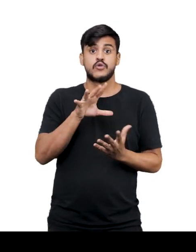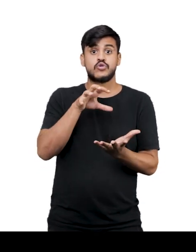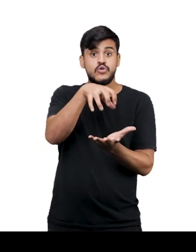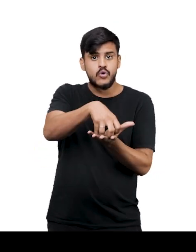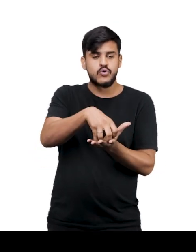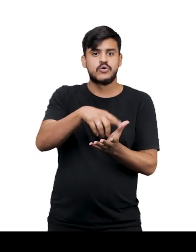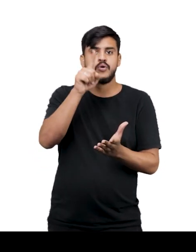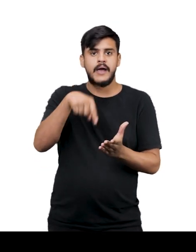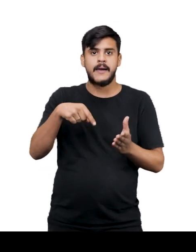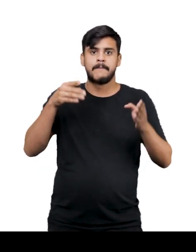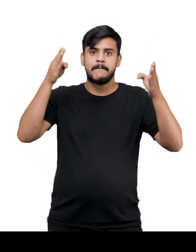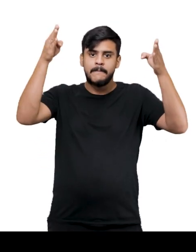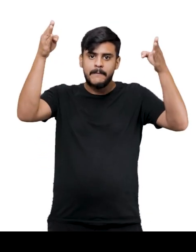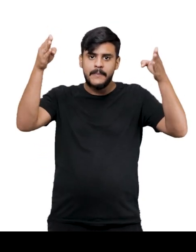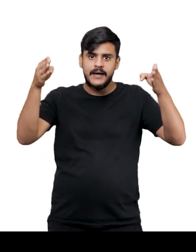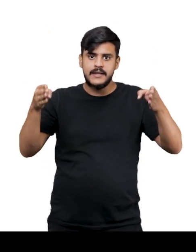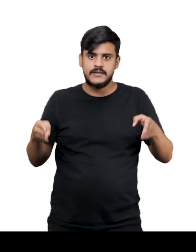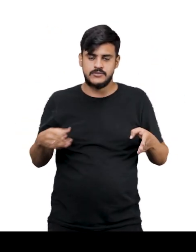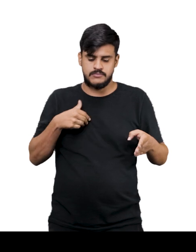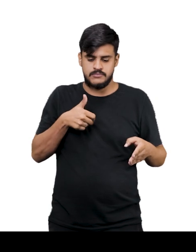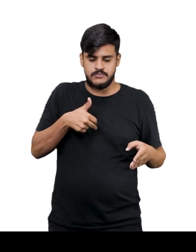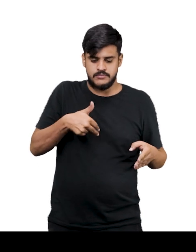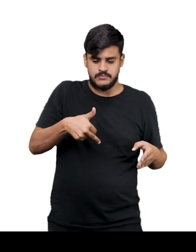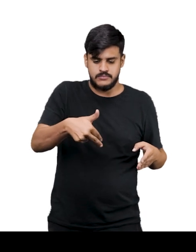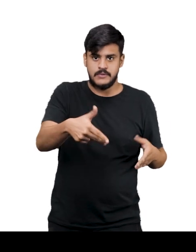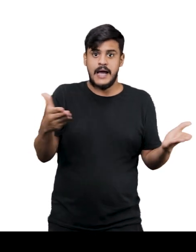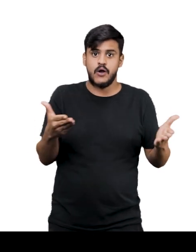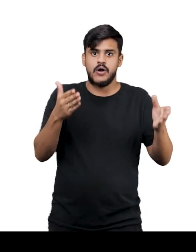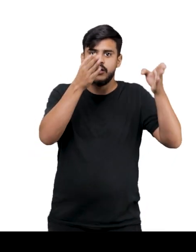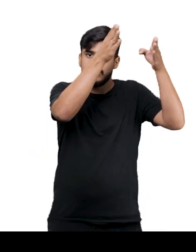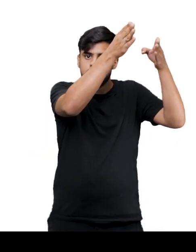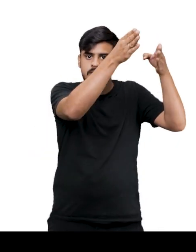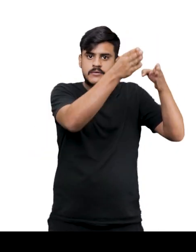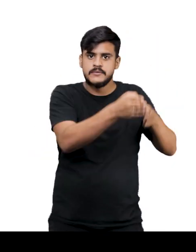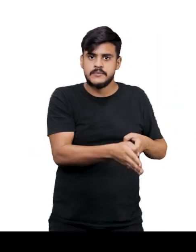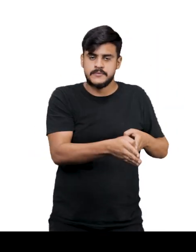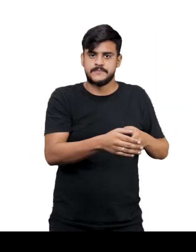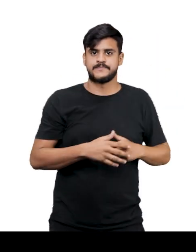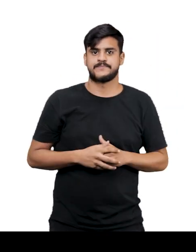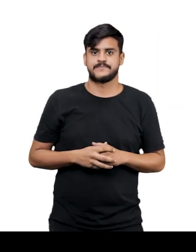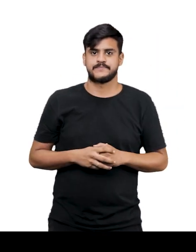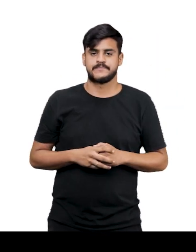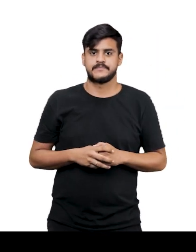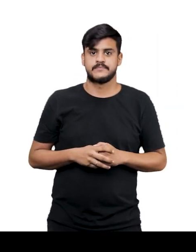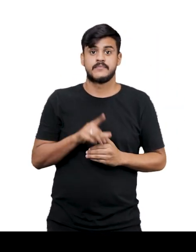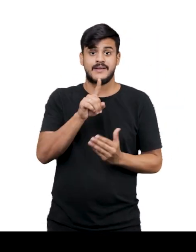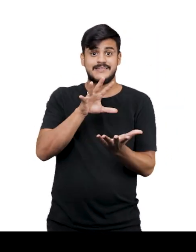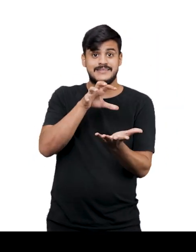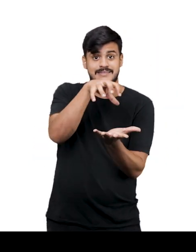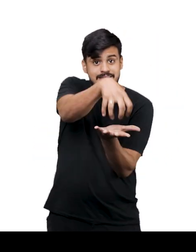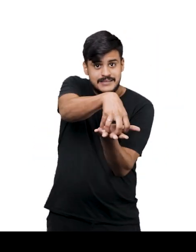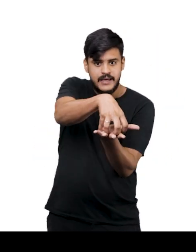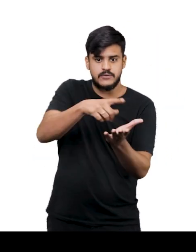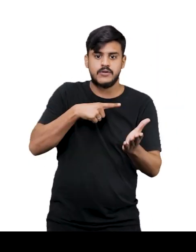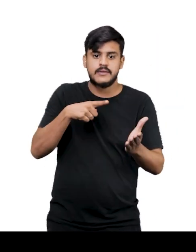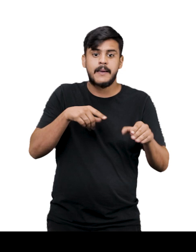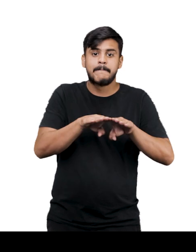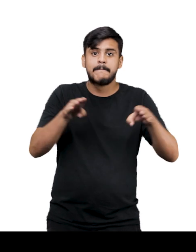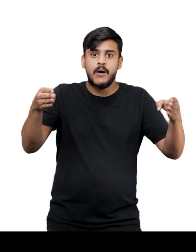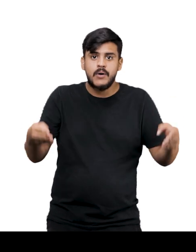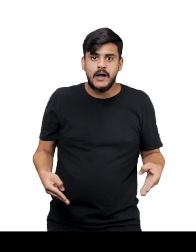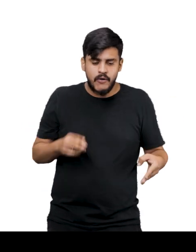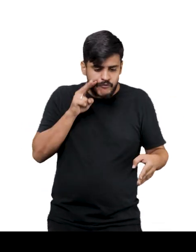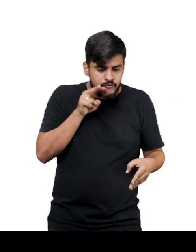Este núcleo está localizado na parede perpendicular a que estivemos acompanhando até aqui. No centro